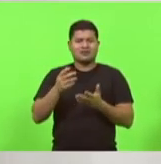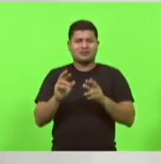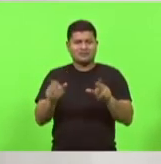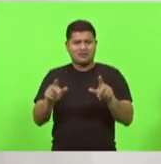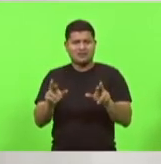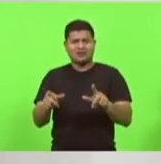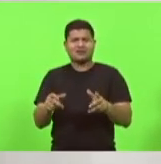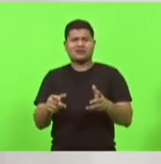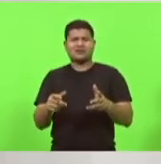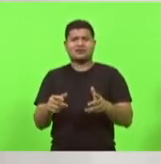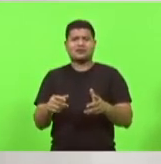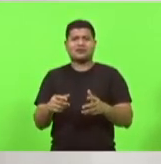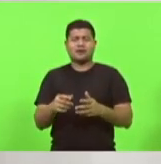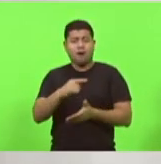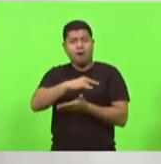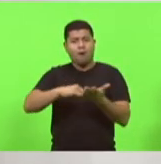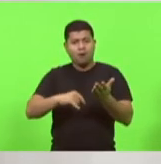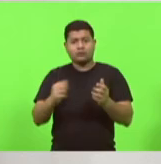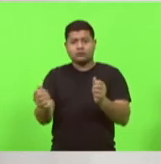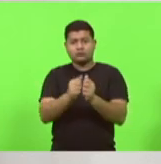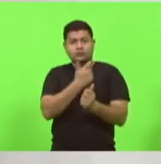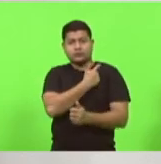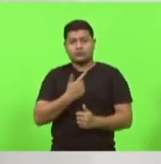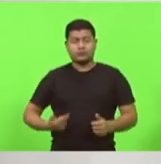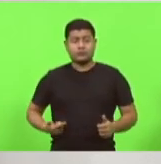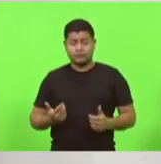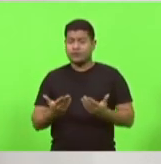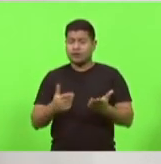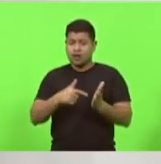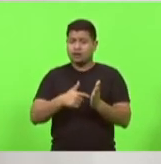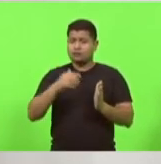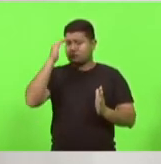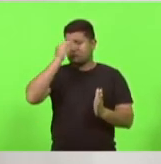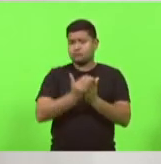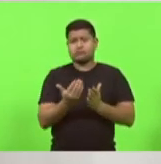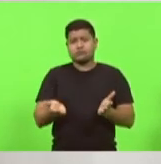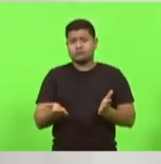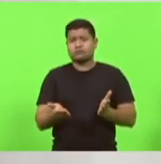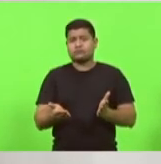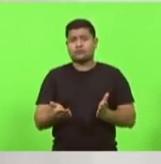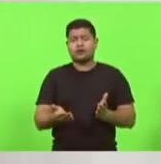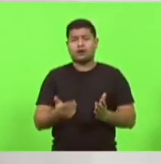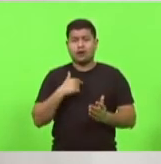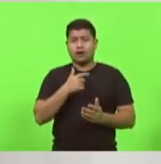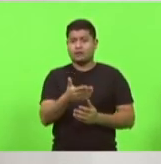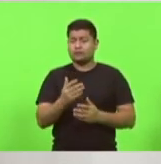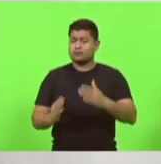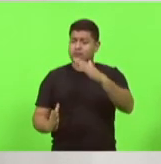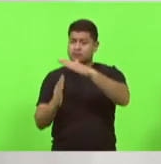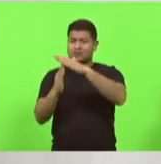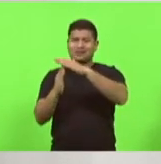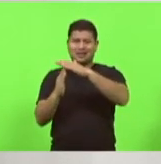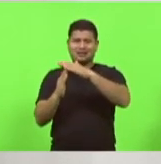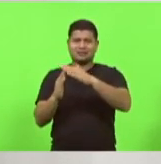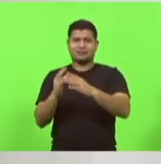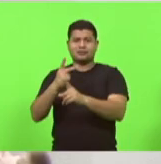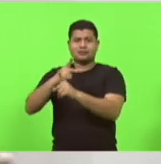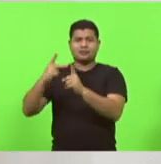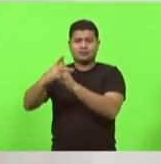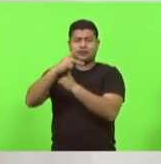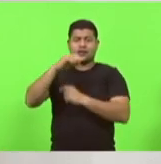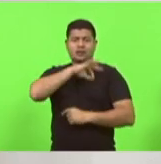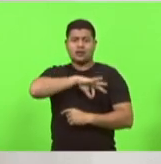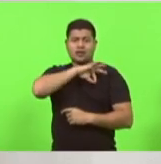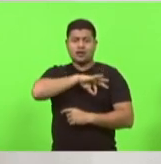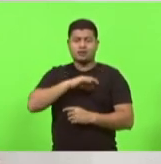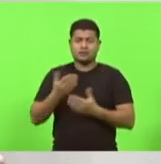esse contrato é que vai ser respeitado. Ele vai receber sobre o teto da Previdência, e se ele quiser